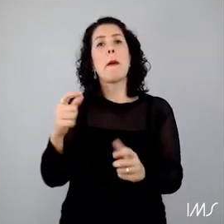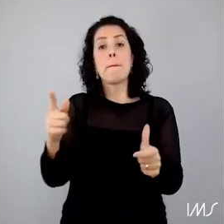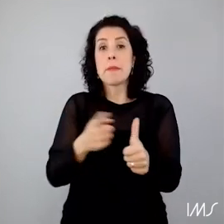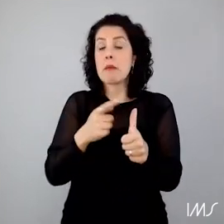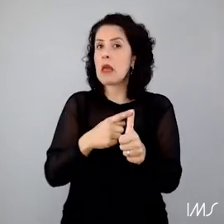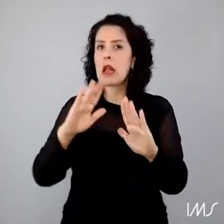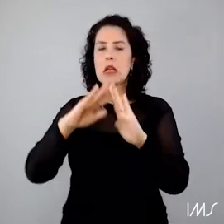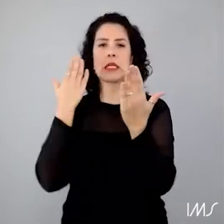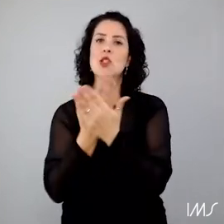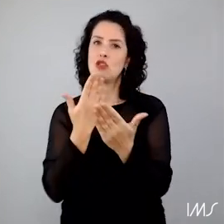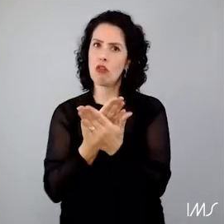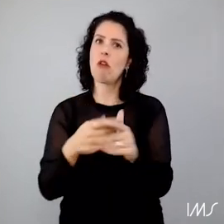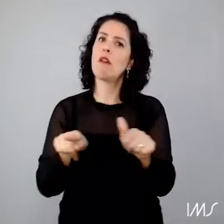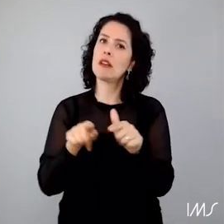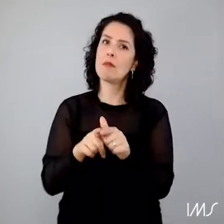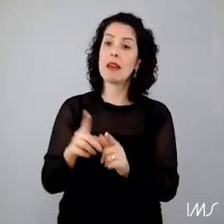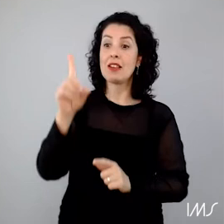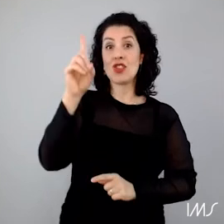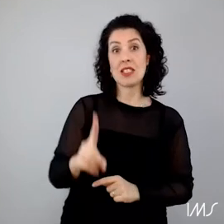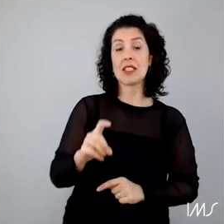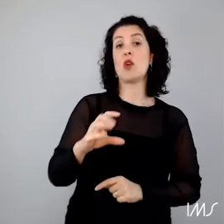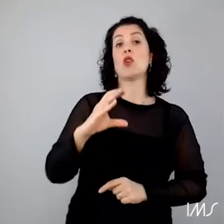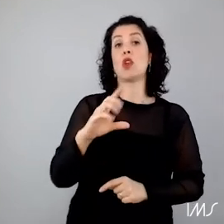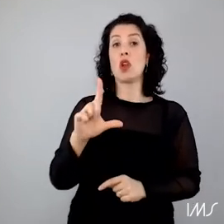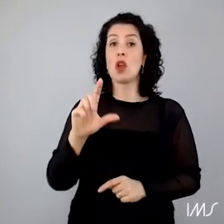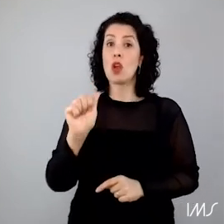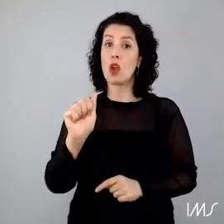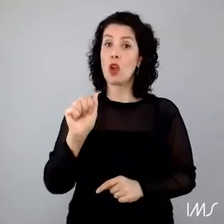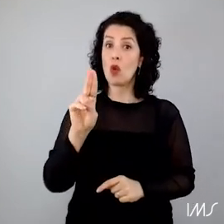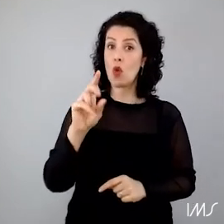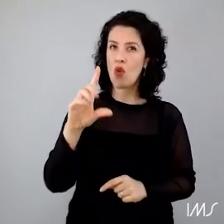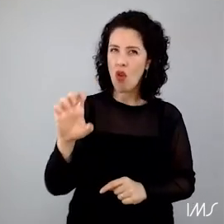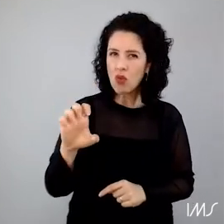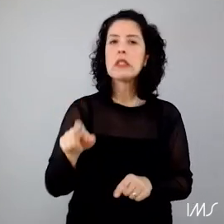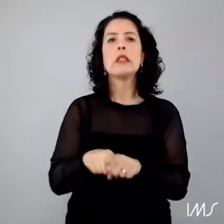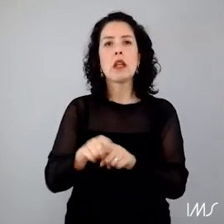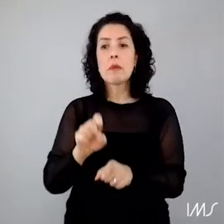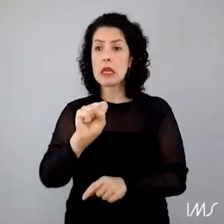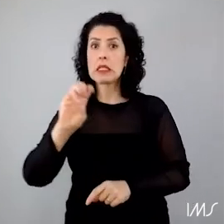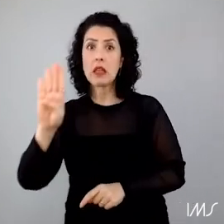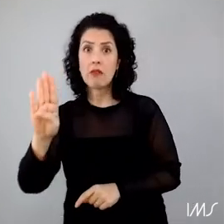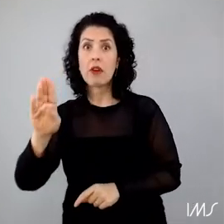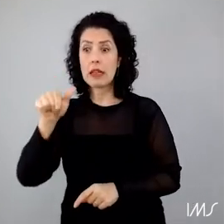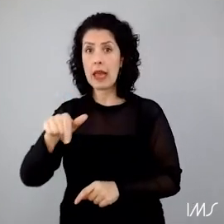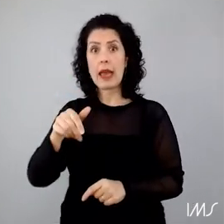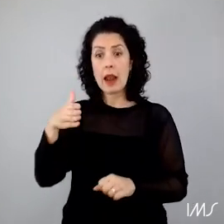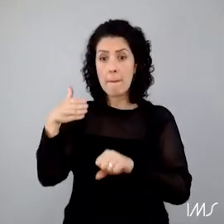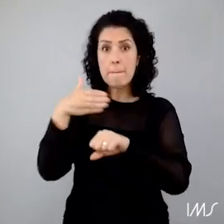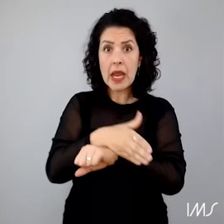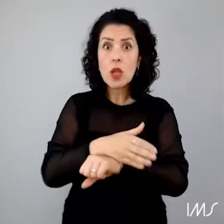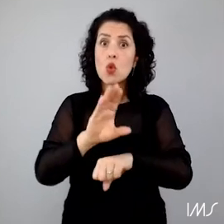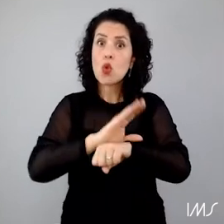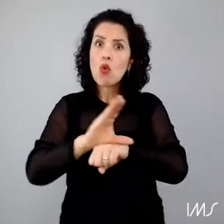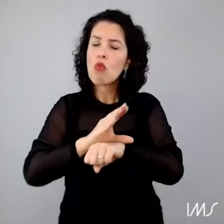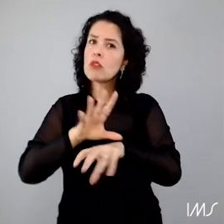Cubruzzi, justamente onde Stefania vai buscar a sua formação no momento em que ela